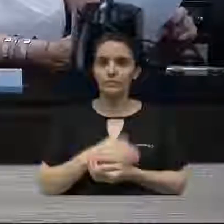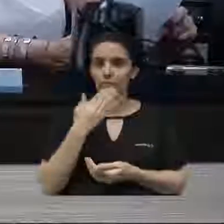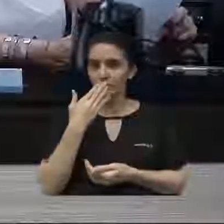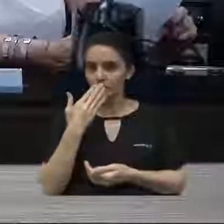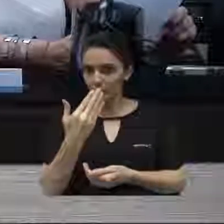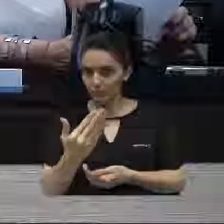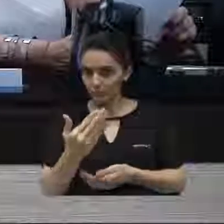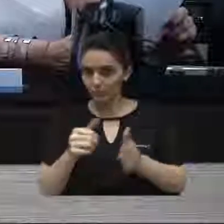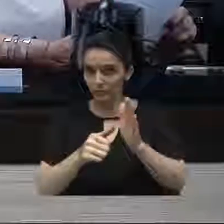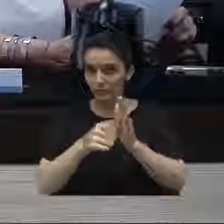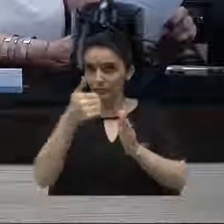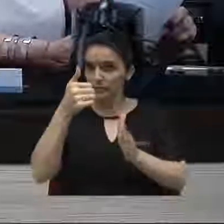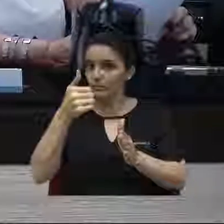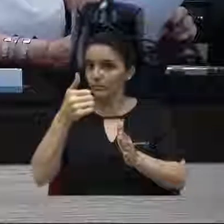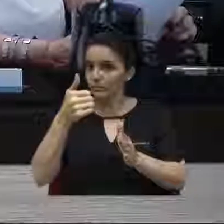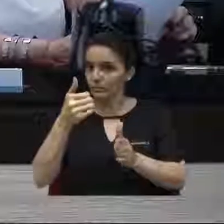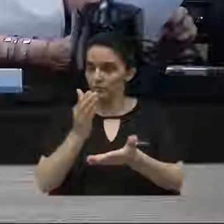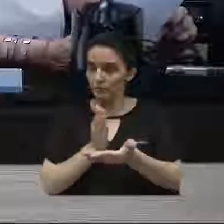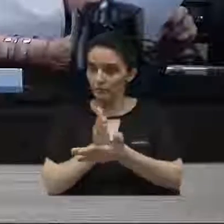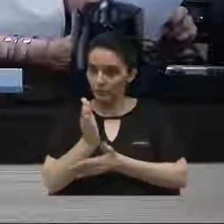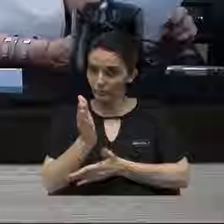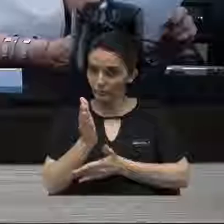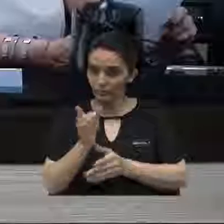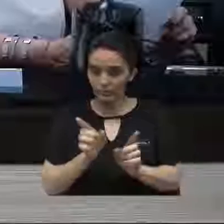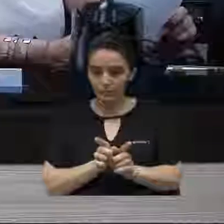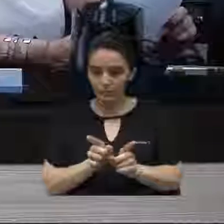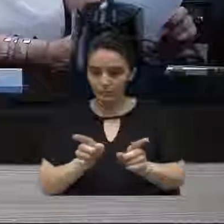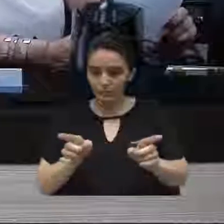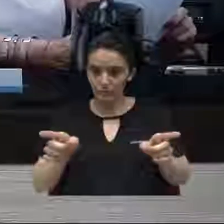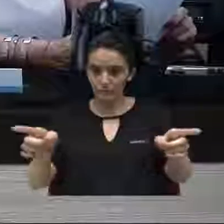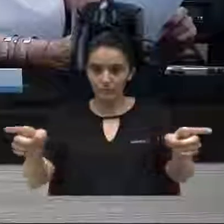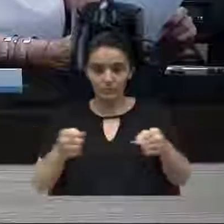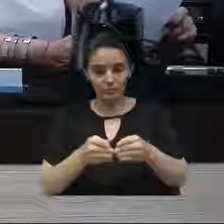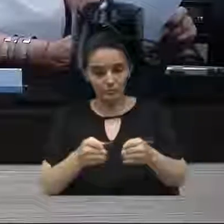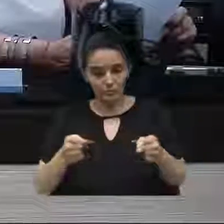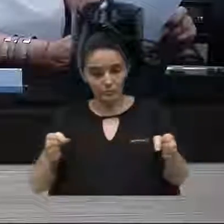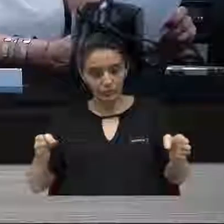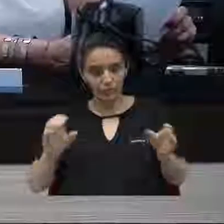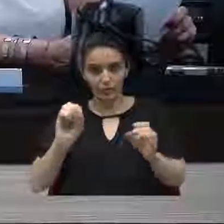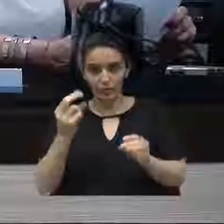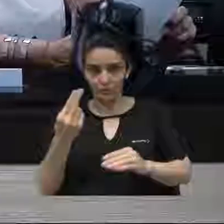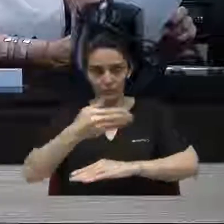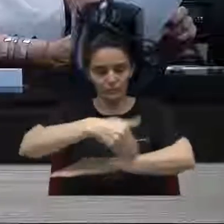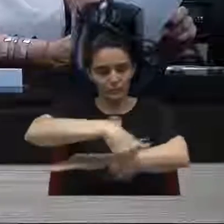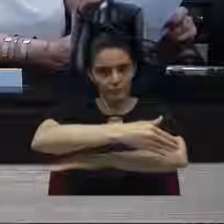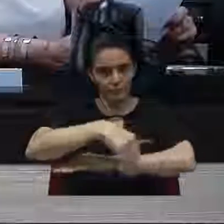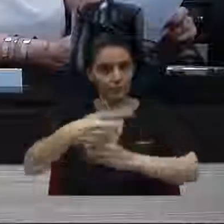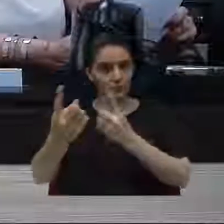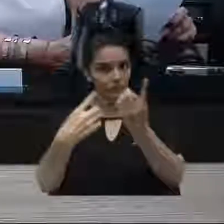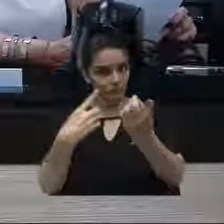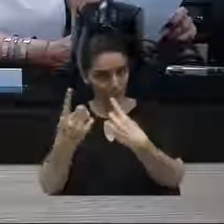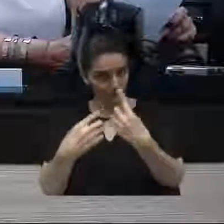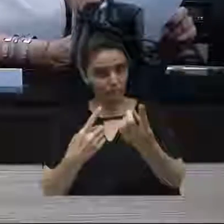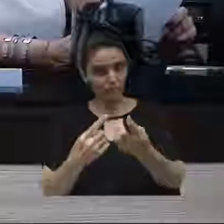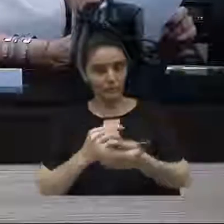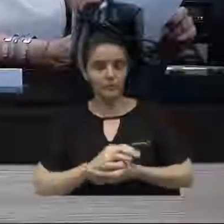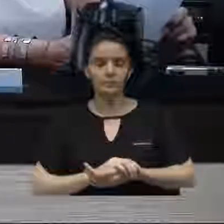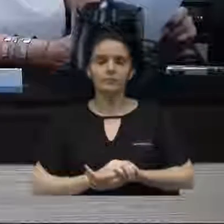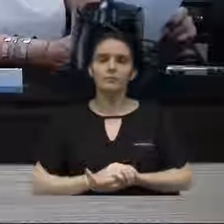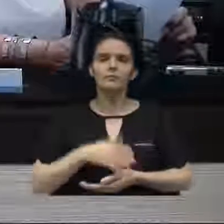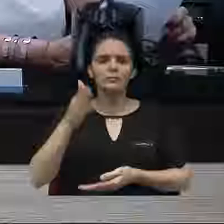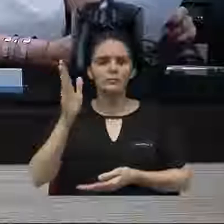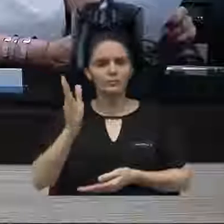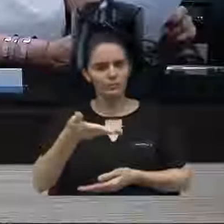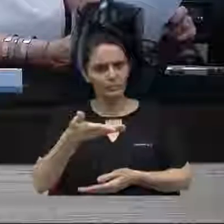a prioridade na aprovação dos prolongamentos e alargamento de ruas e avenidas já denominadas, que constam em